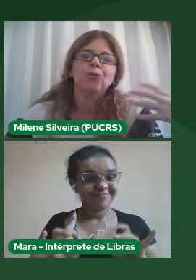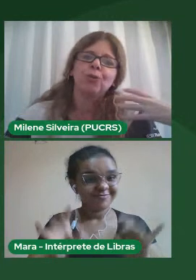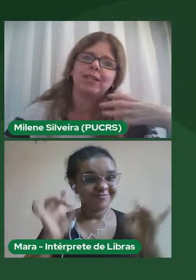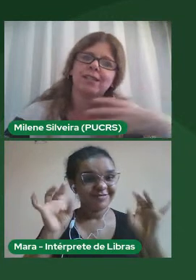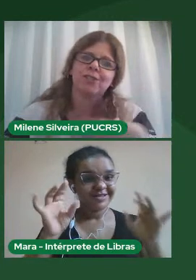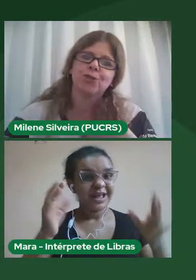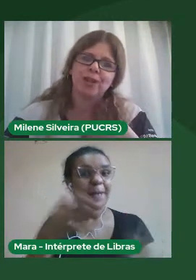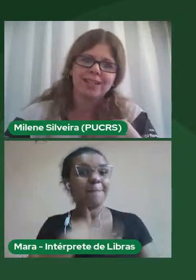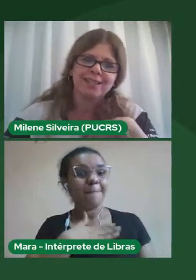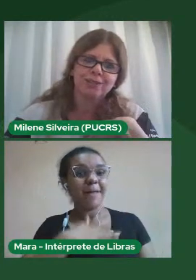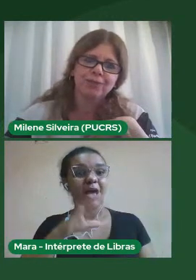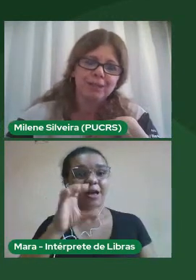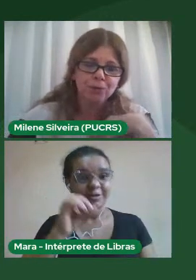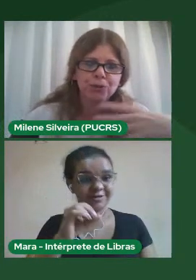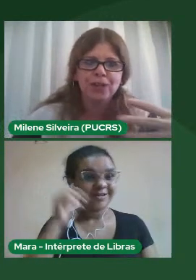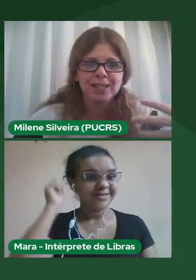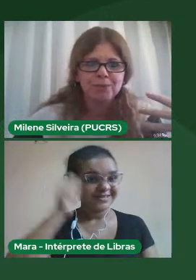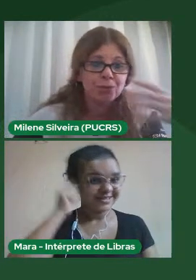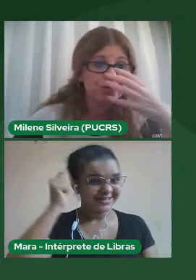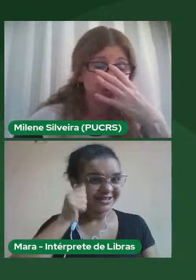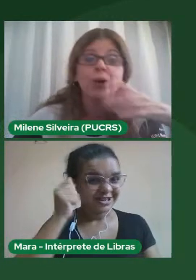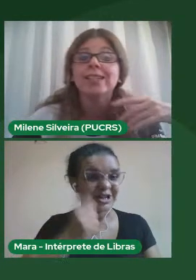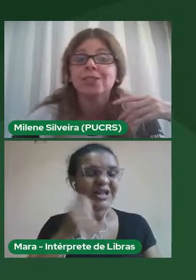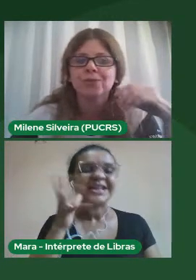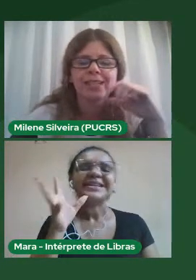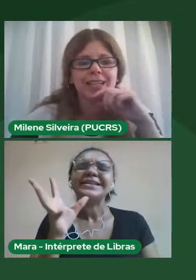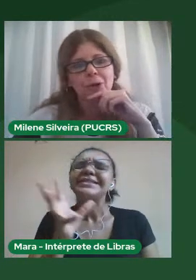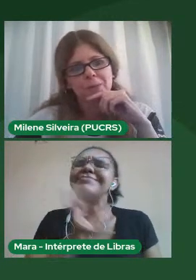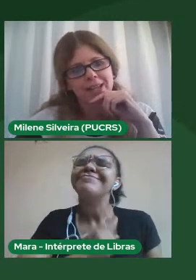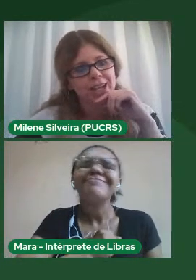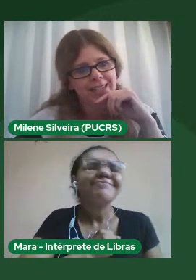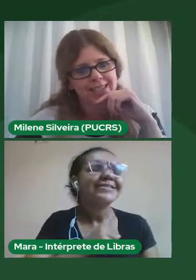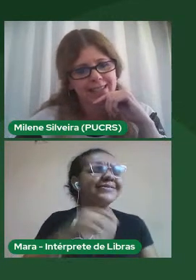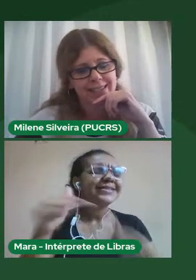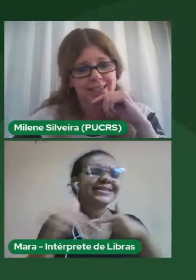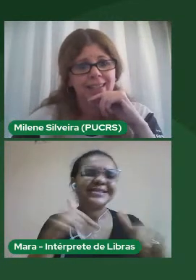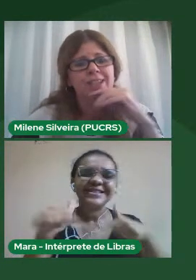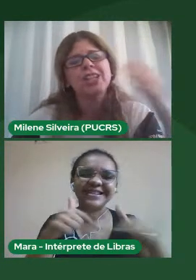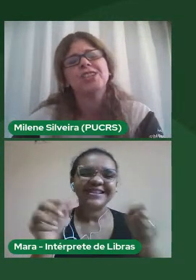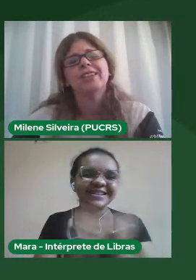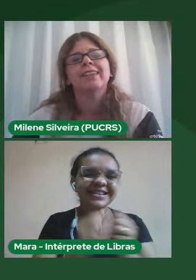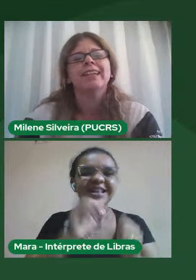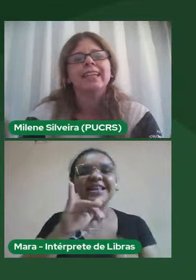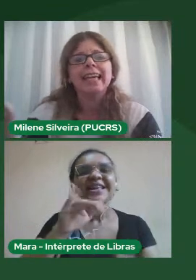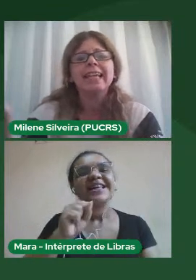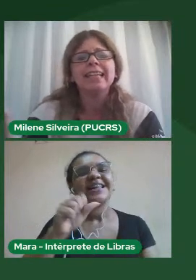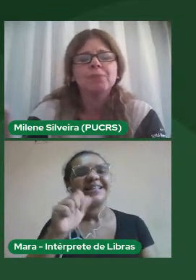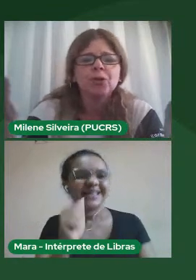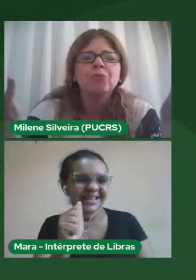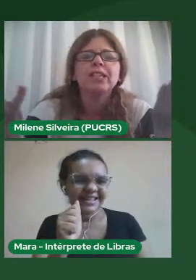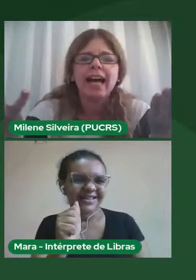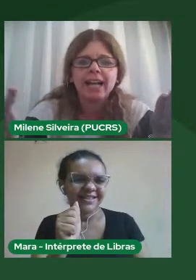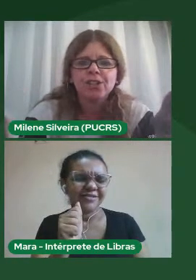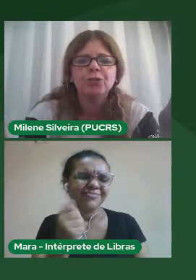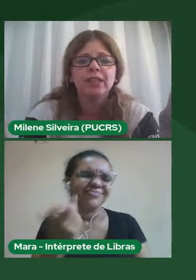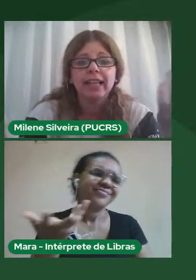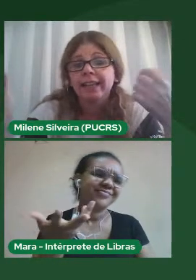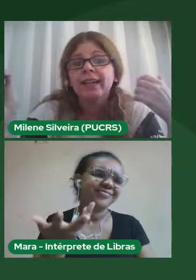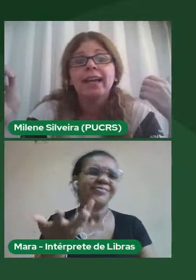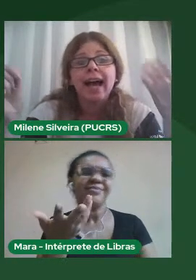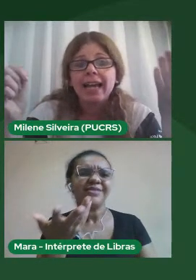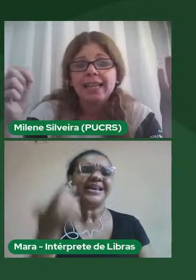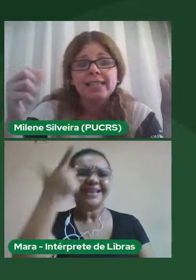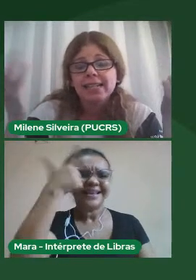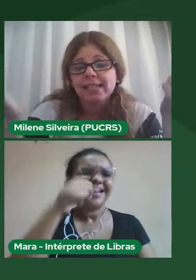minhas coautoras de coração, que muito fazemos coisas juntas atualmente, a Isa e a Sim. Gente, quem é que tem uma comunidade que tu